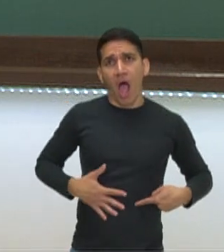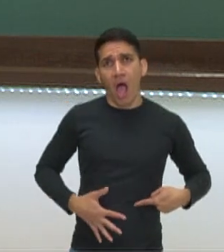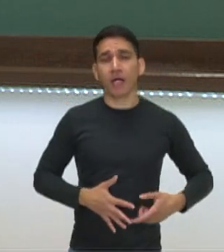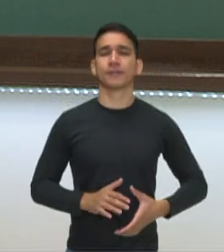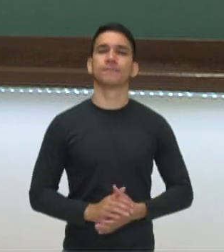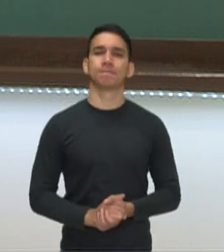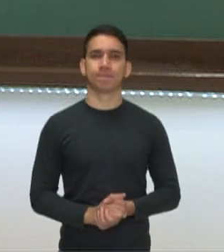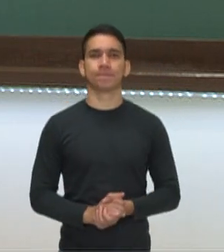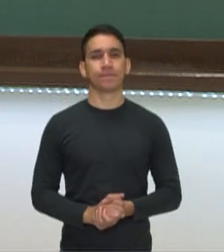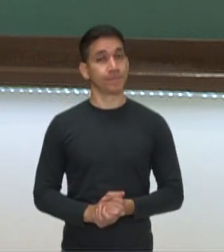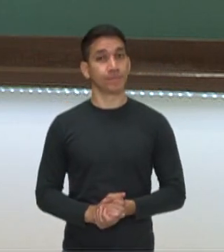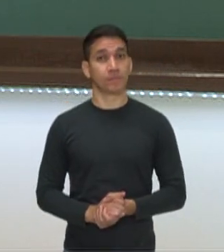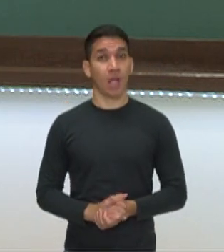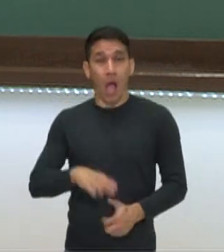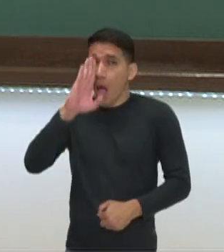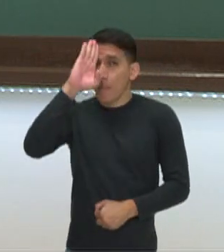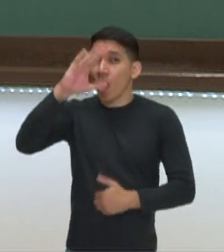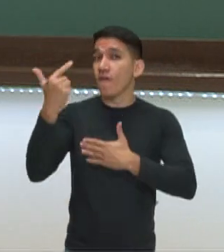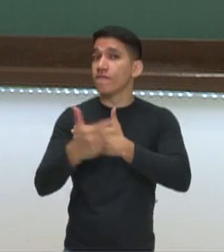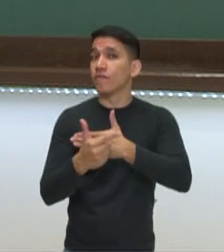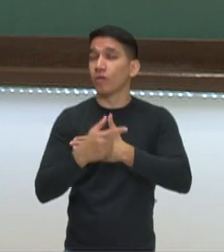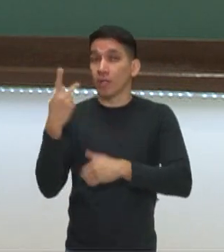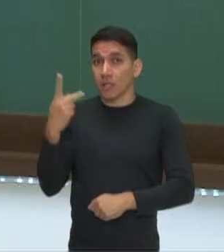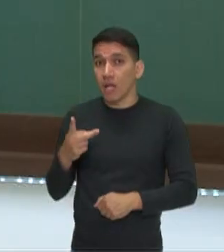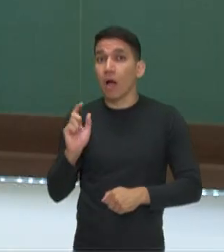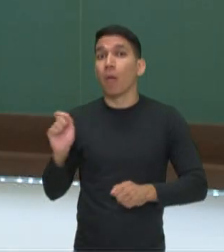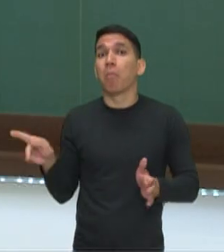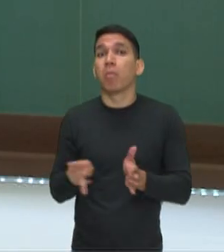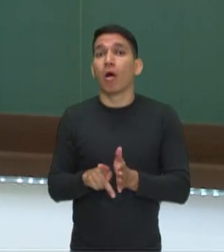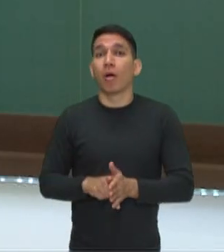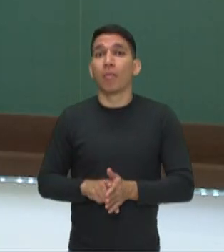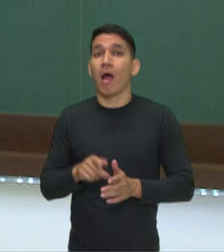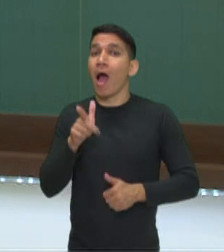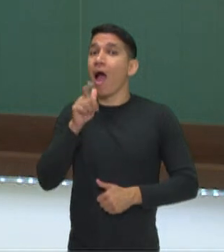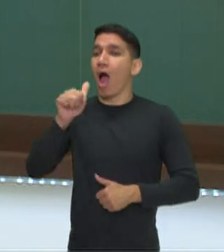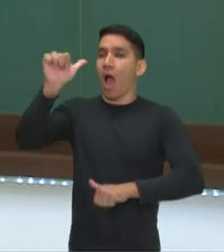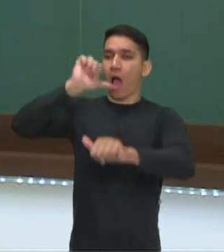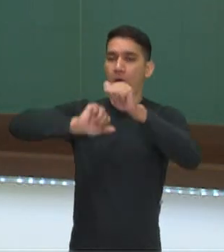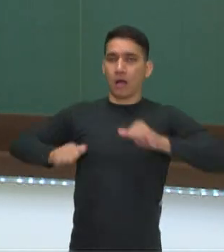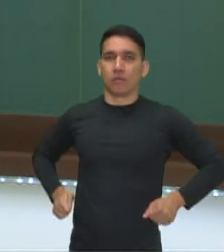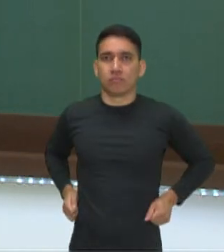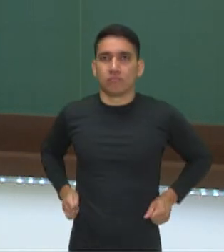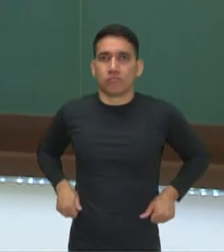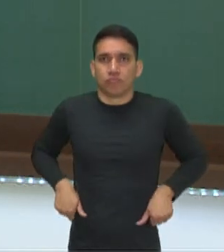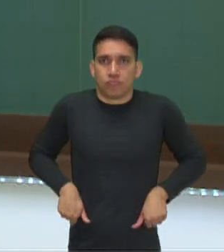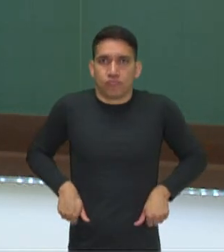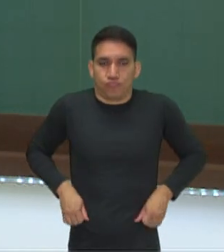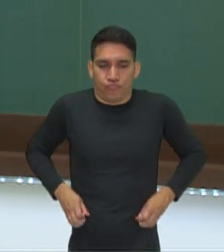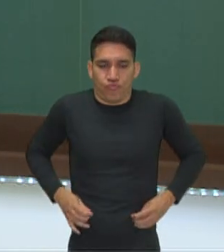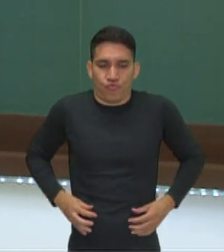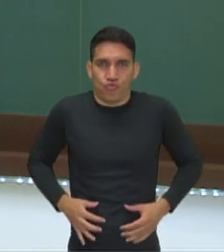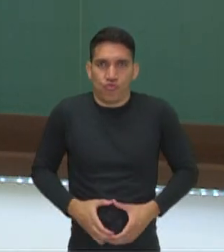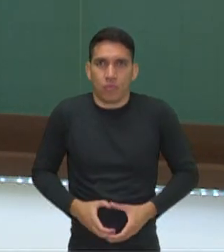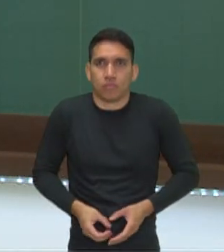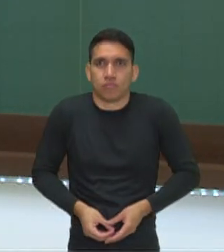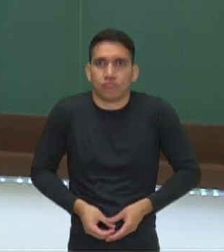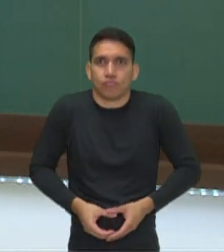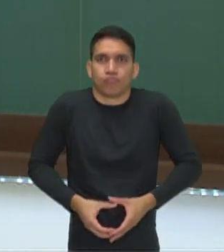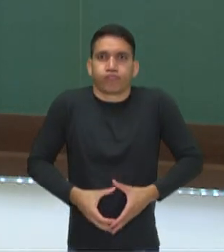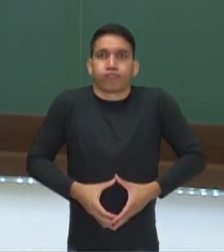abdômen. A sua principal função é armazenar a urina antes que a urina seja eliminada pelo nosso